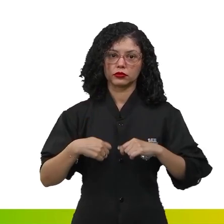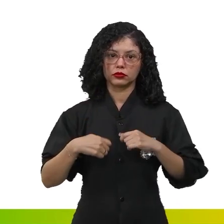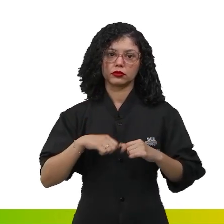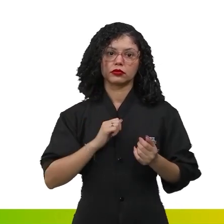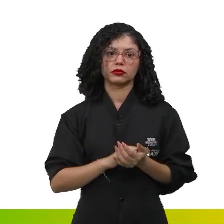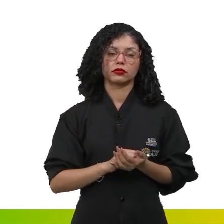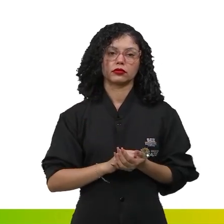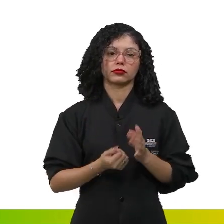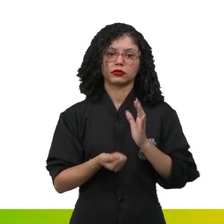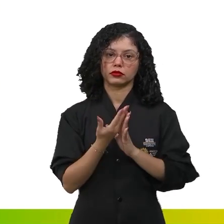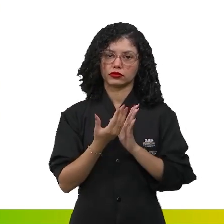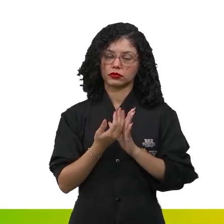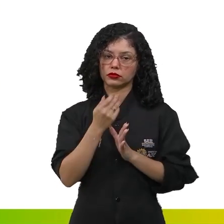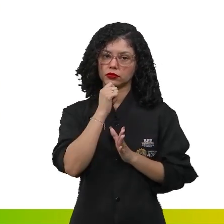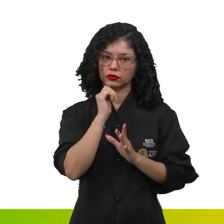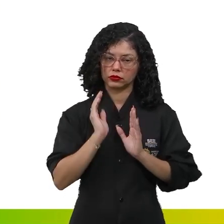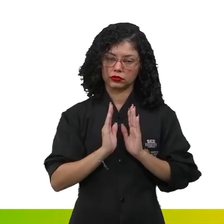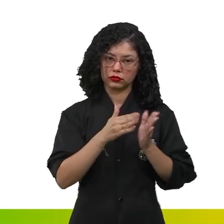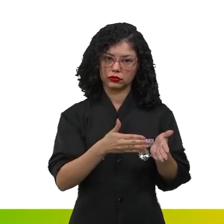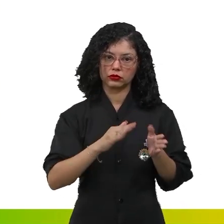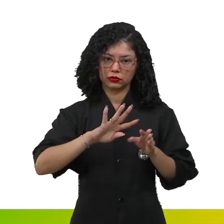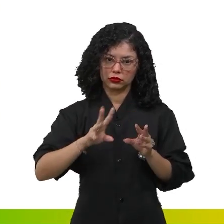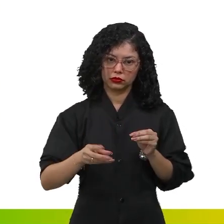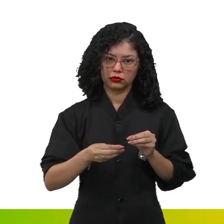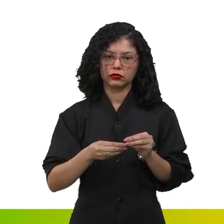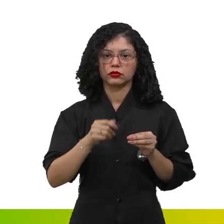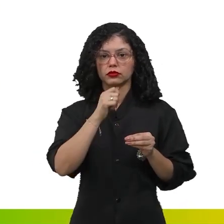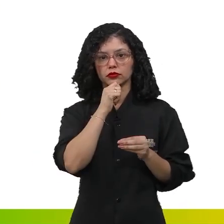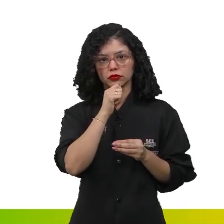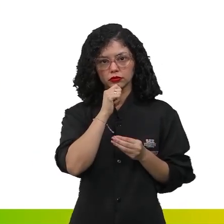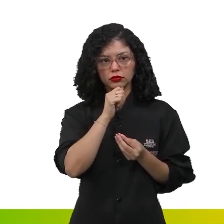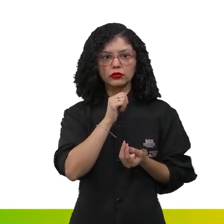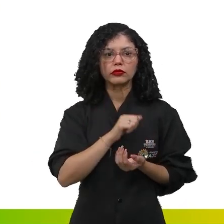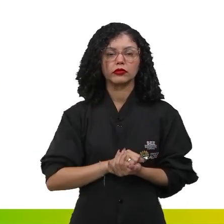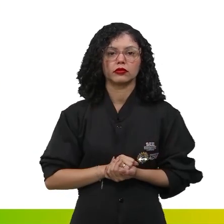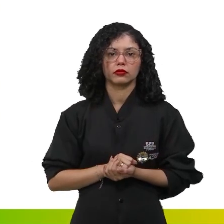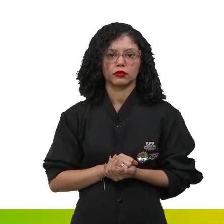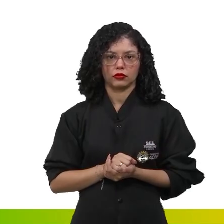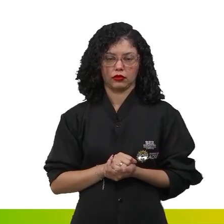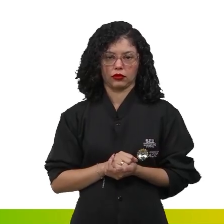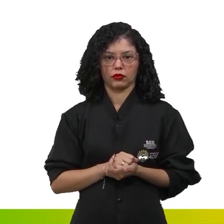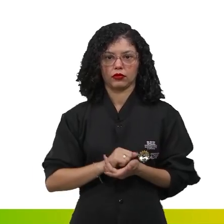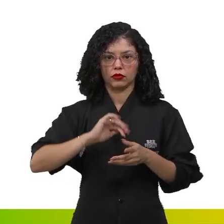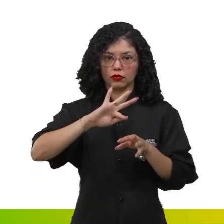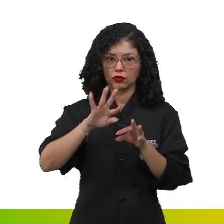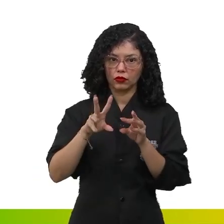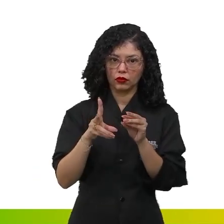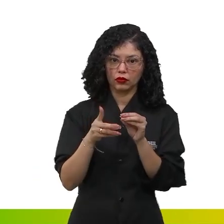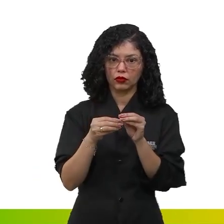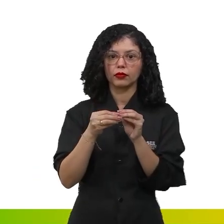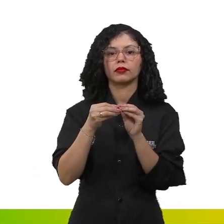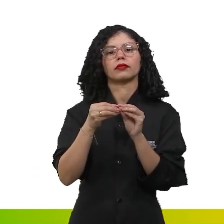suplementos alimentares são produtos destinados a grifem, pelo amor de Deus,